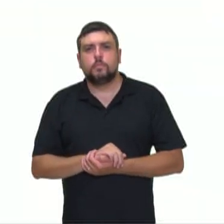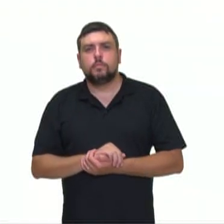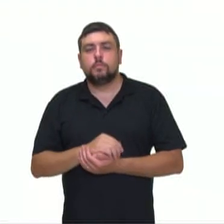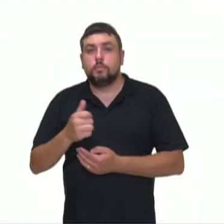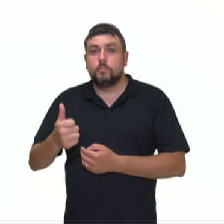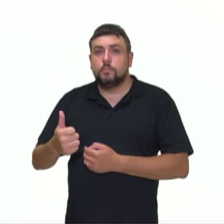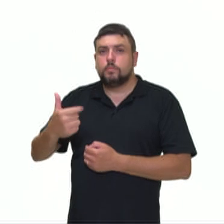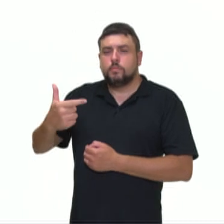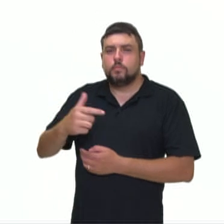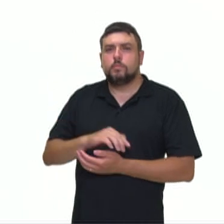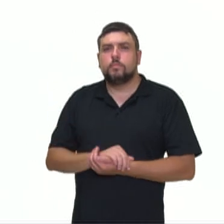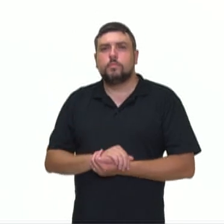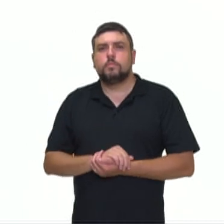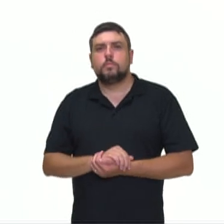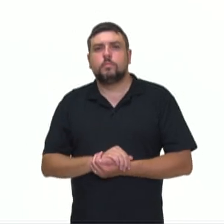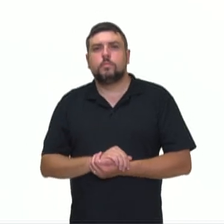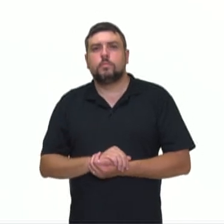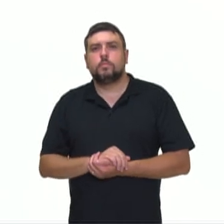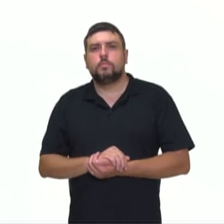12. Certo? O